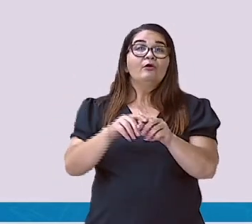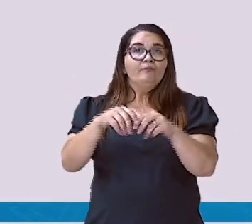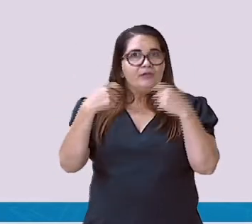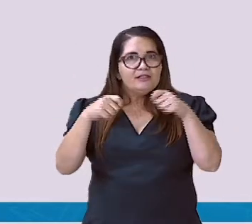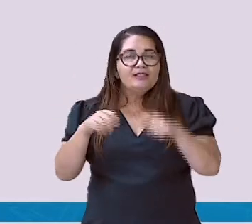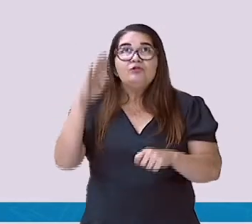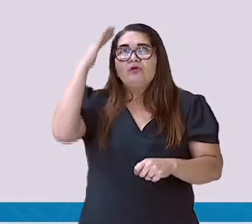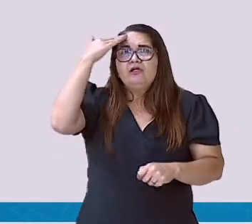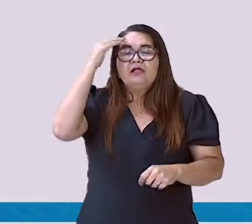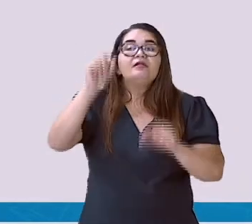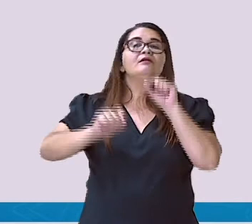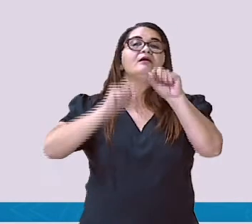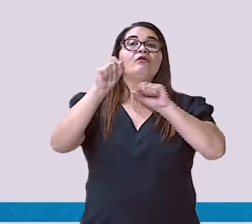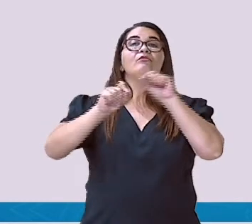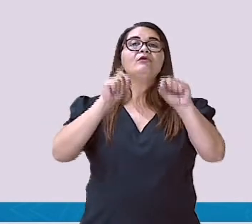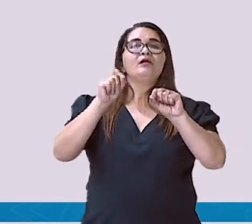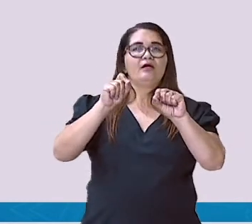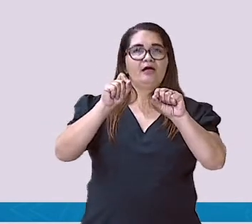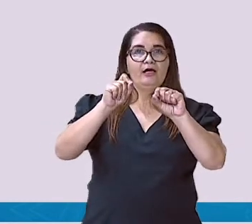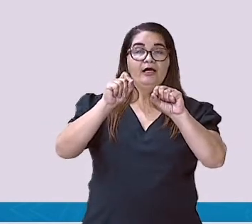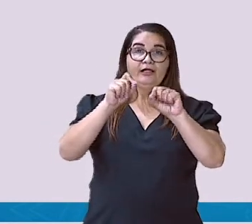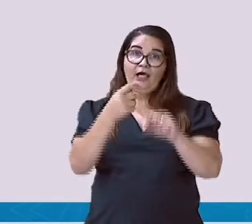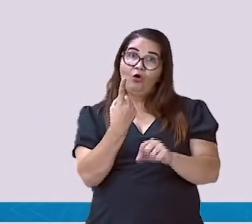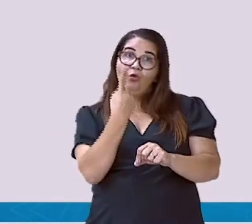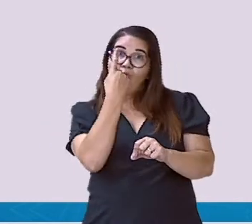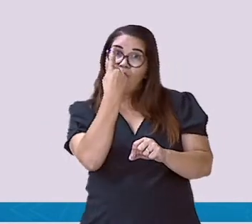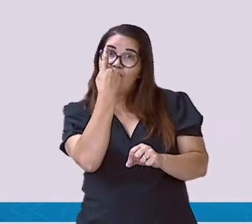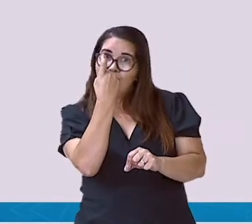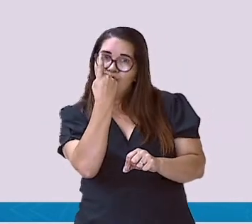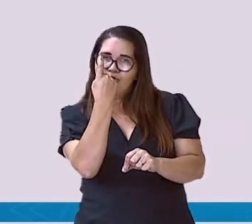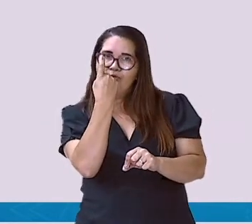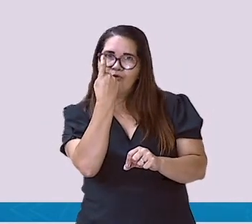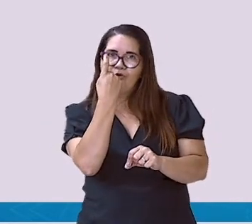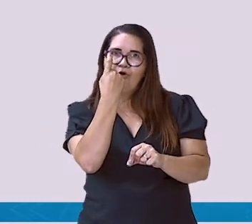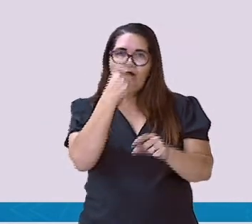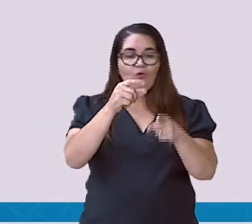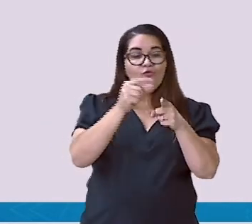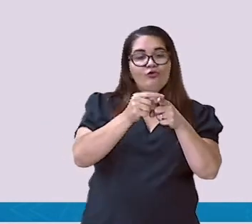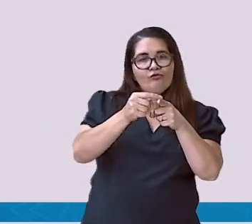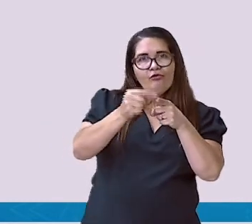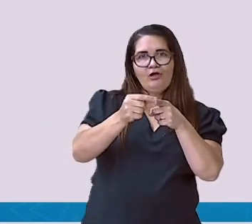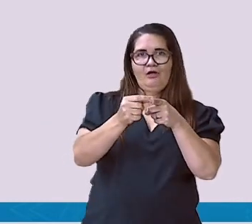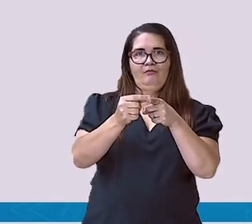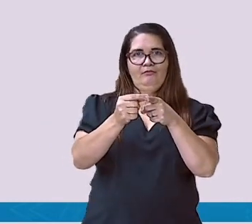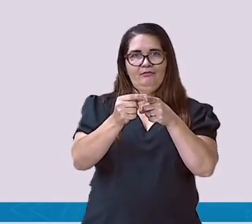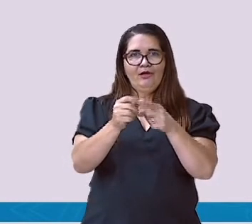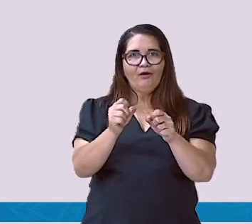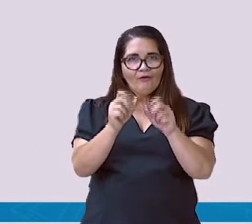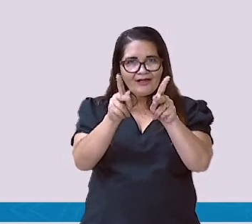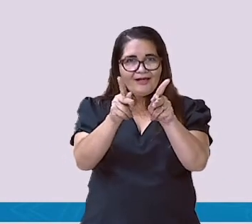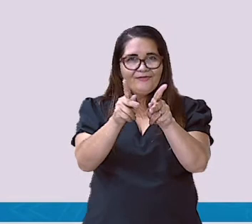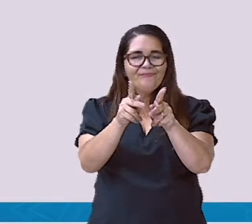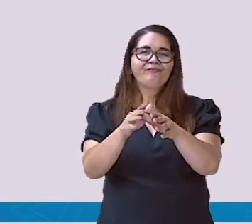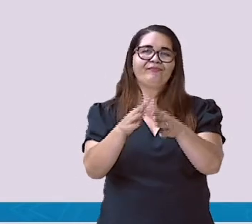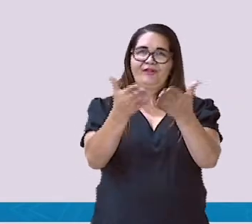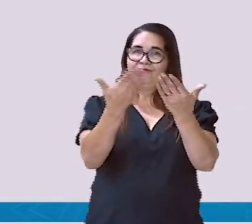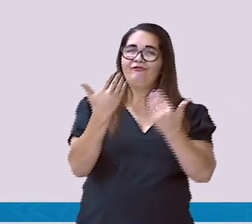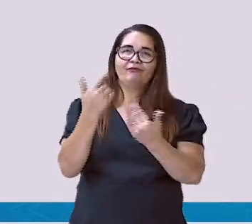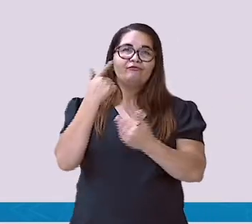quantidades de letras e de fonemas diferenciadas, ok? Vamos para mais uma